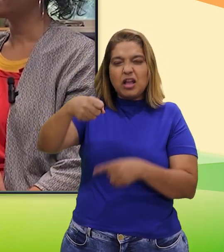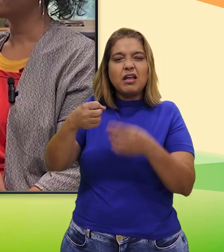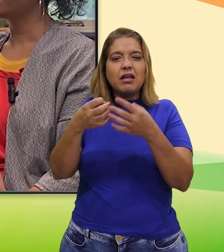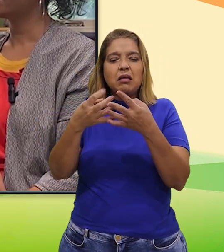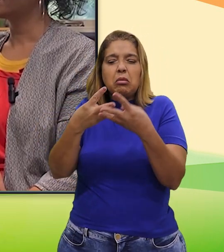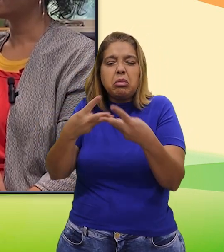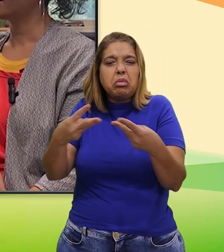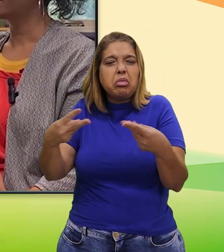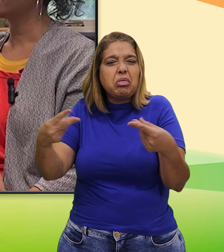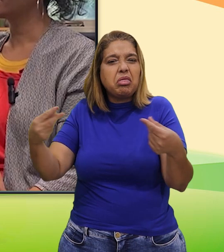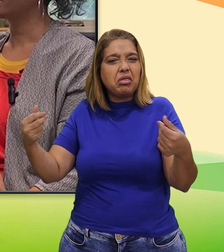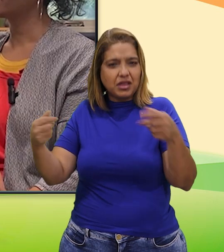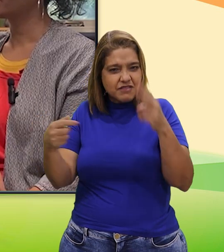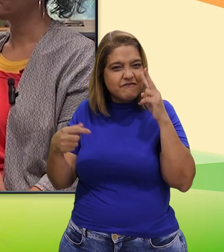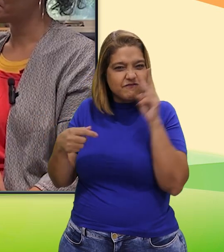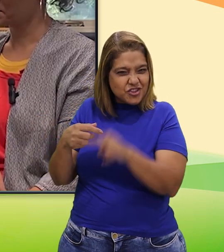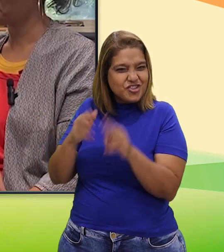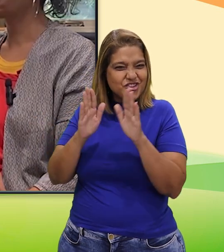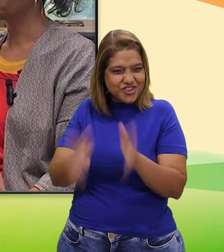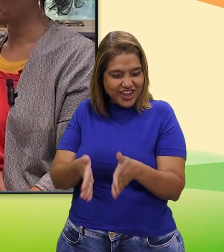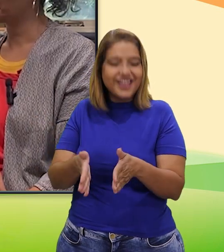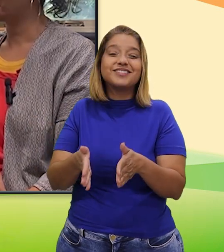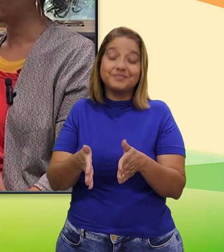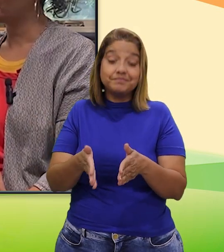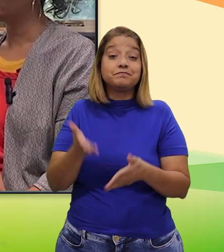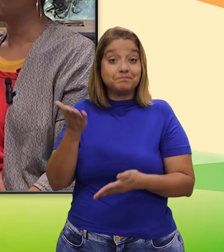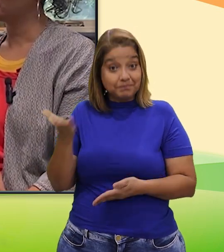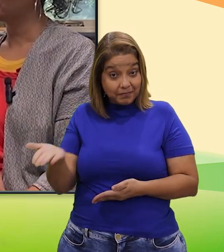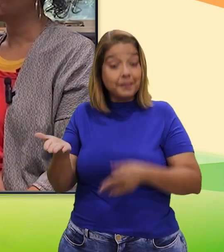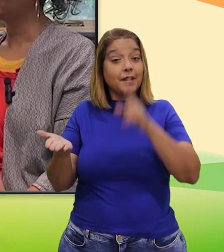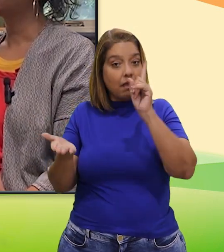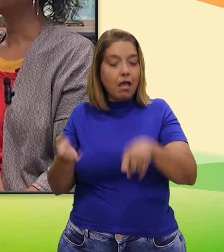uma sacolinha, o resto de uma sacolinha